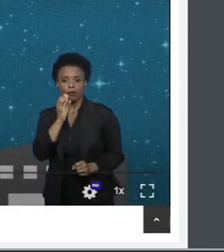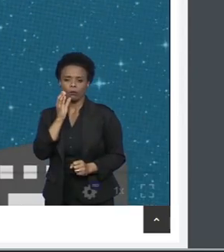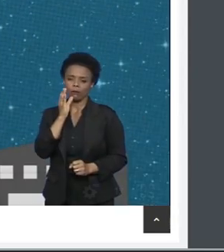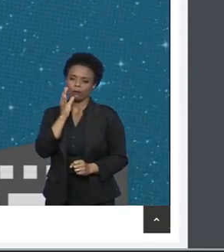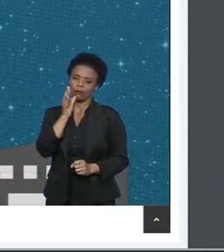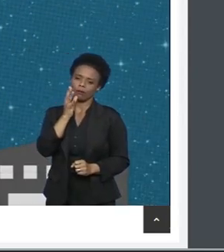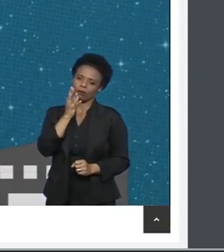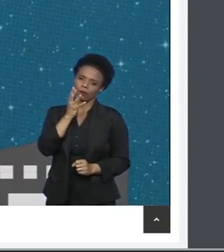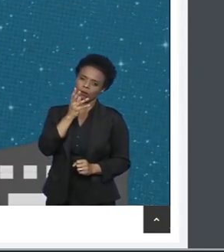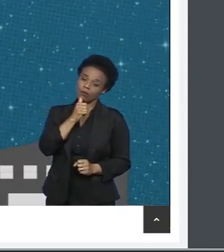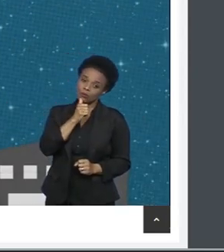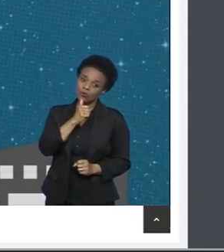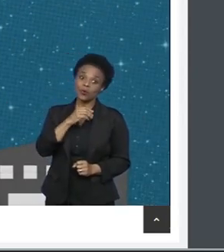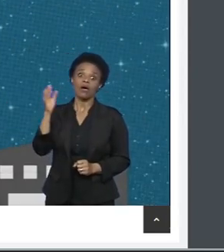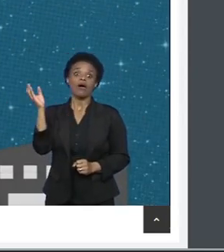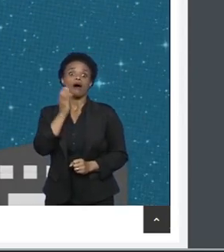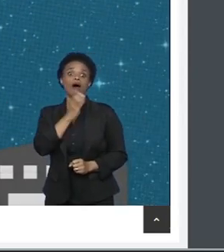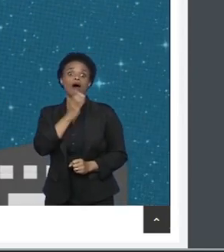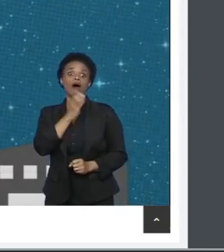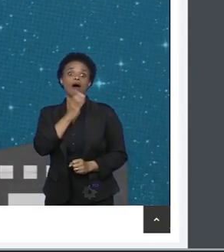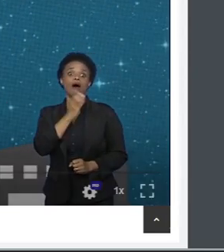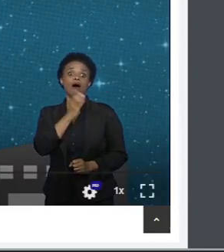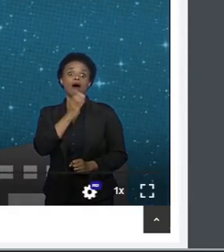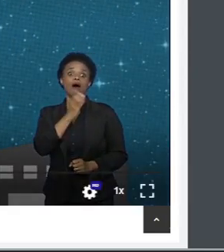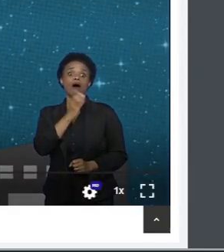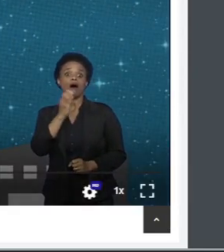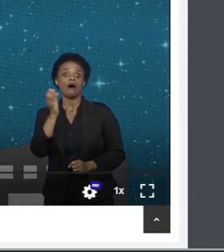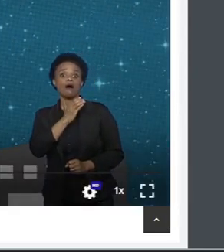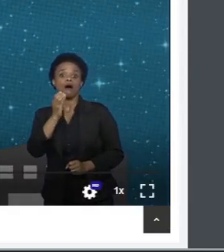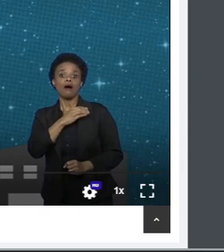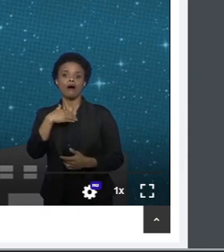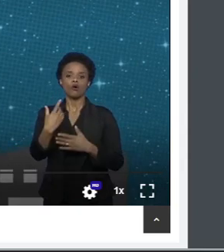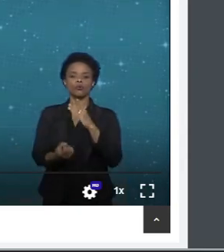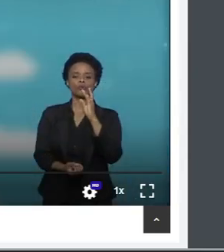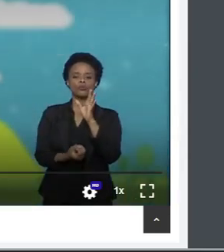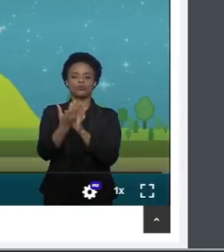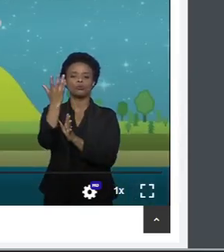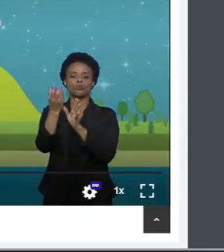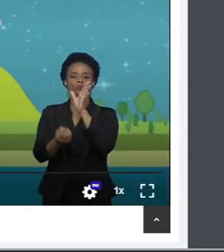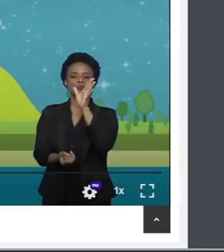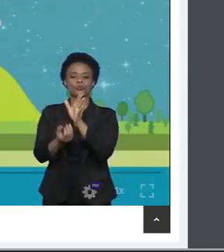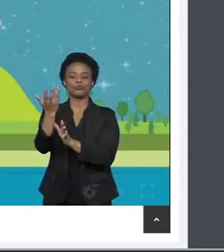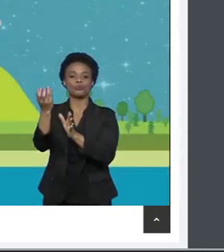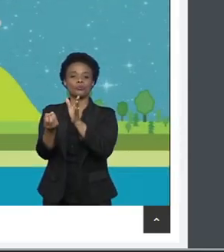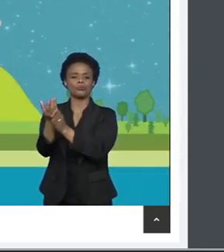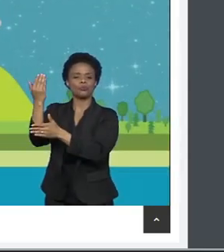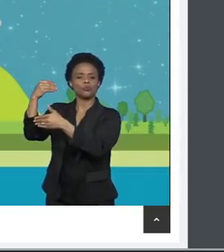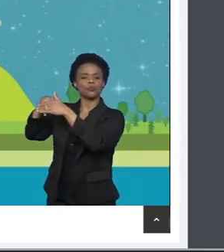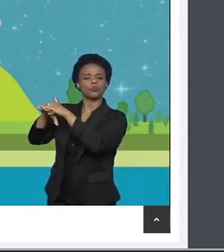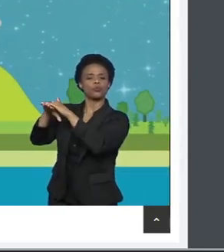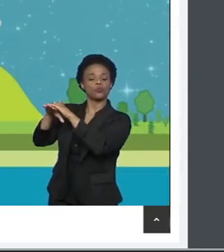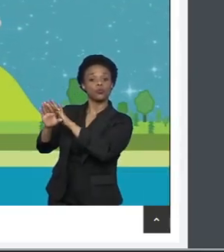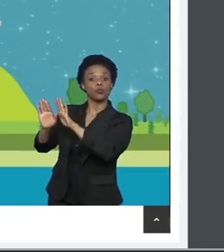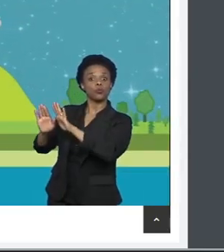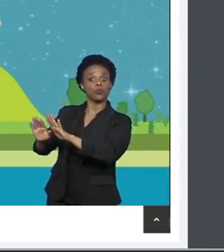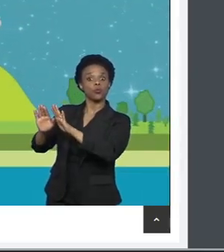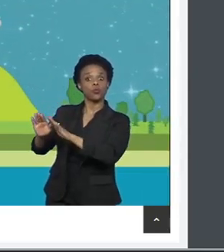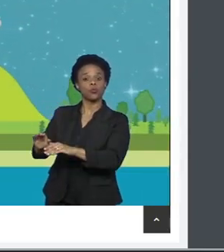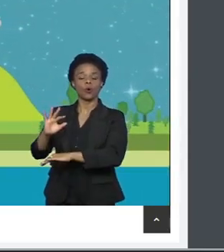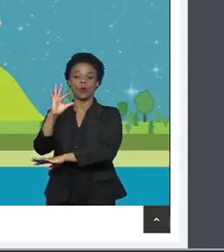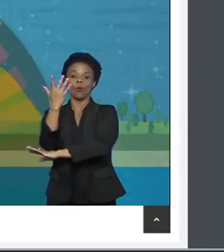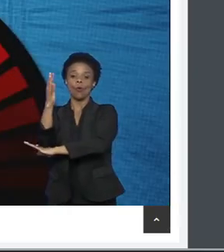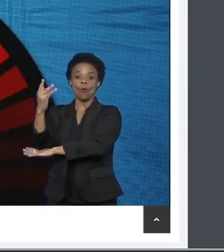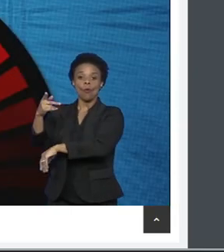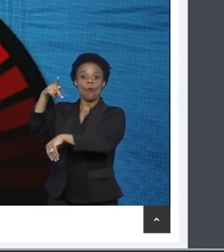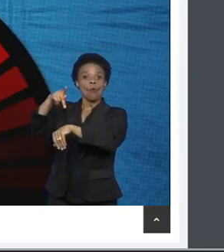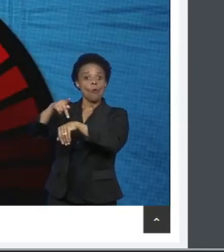ciclo rápido acontece quando o carbono é liberado e armazenado em reservatórios, como plantas, rochas e